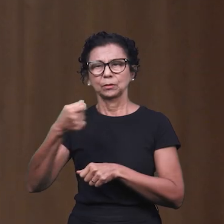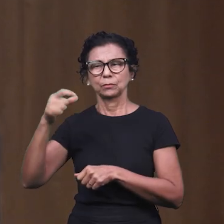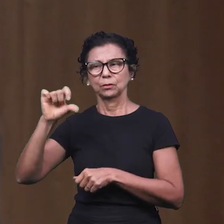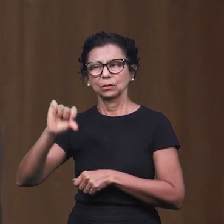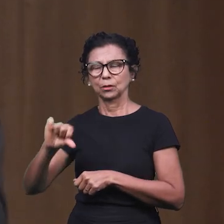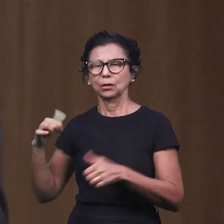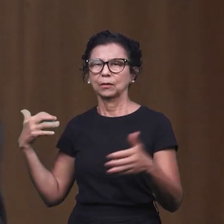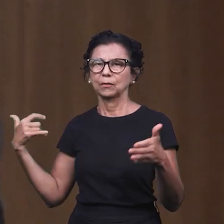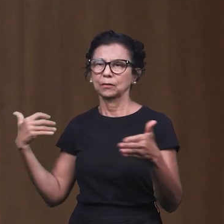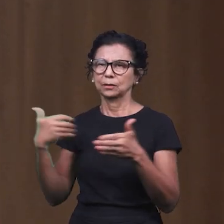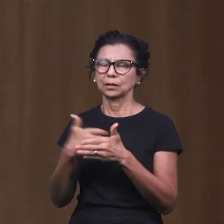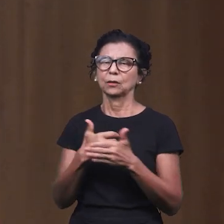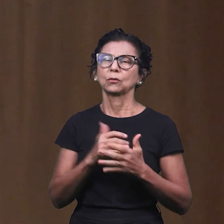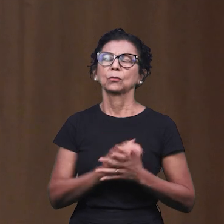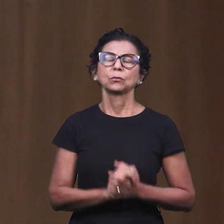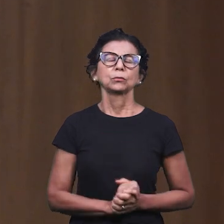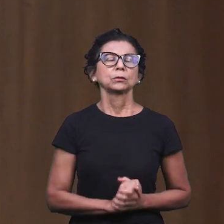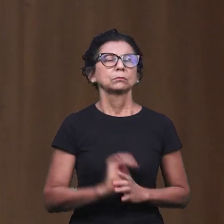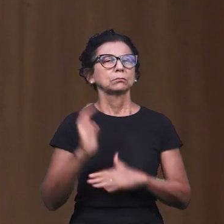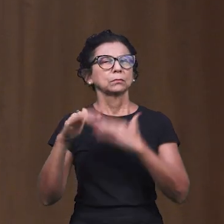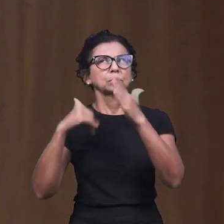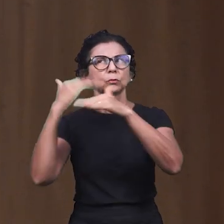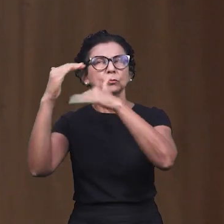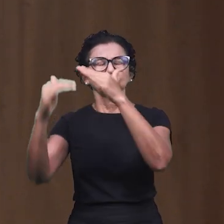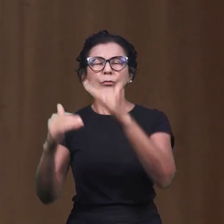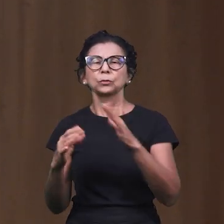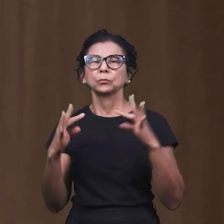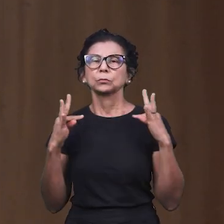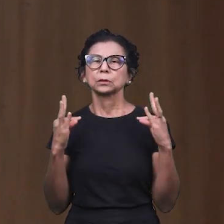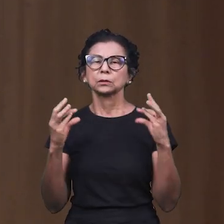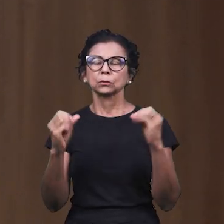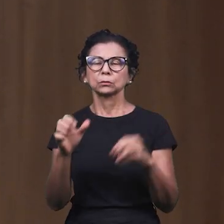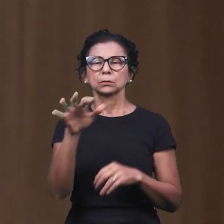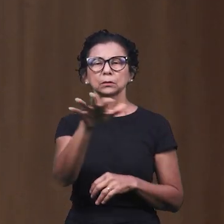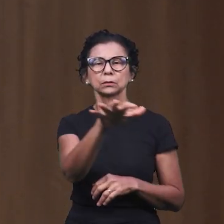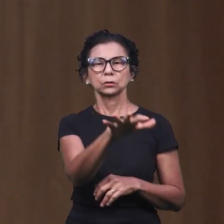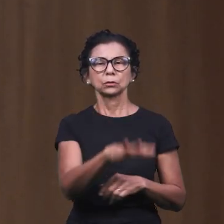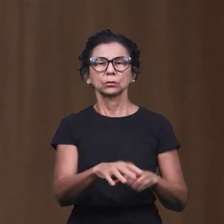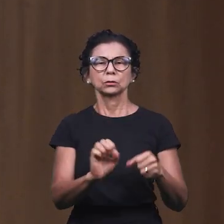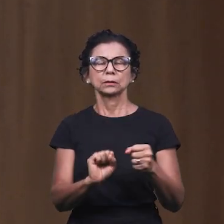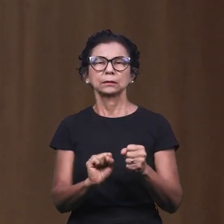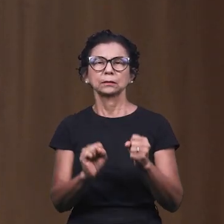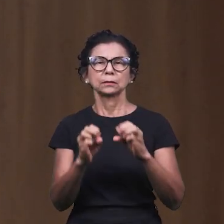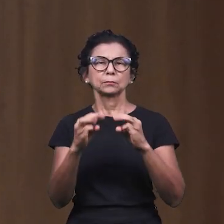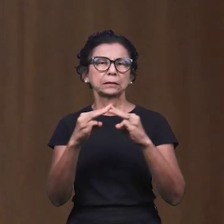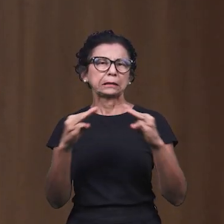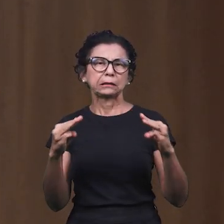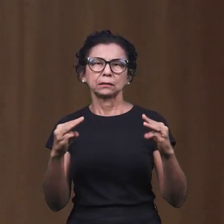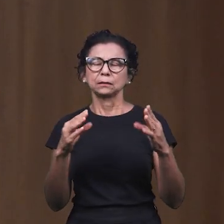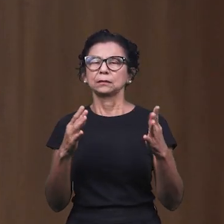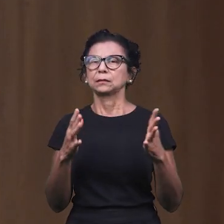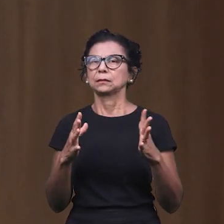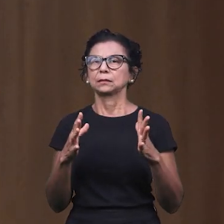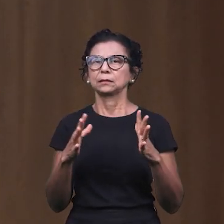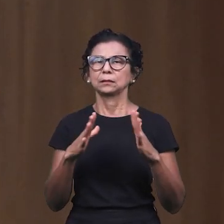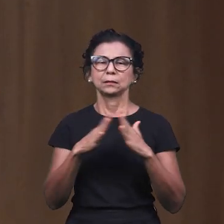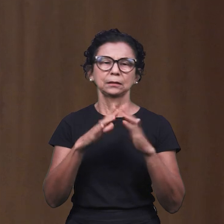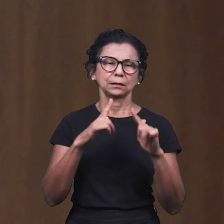o uso do satélite alcança, né, e que com essa unificação da doutrina a gente